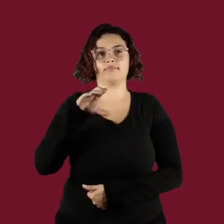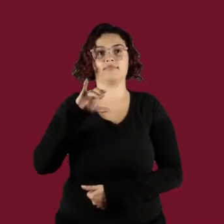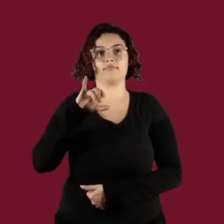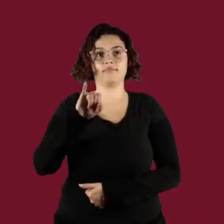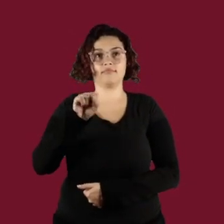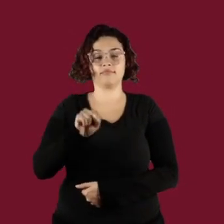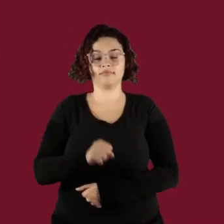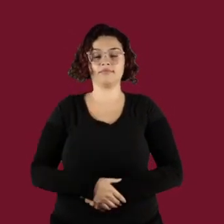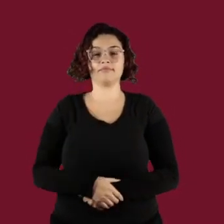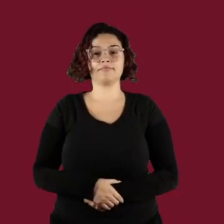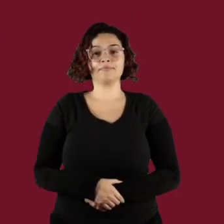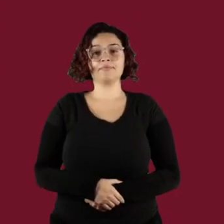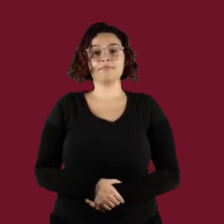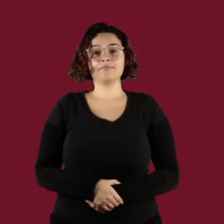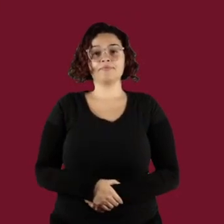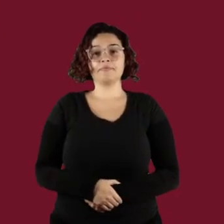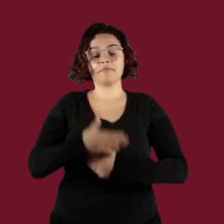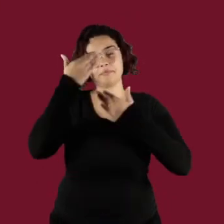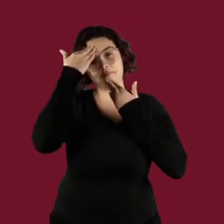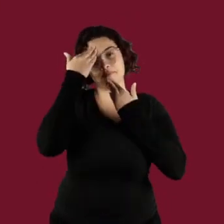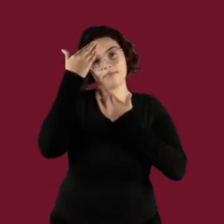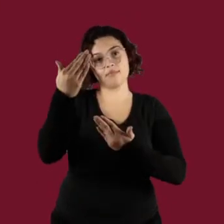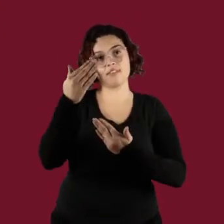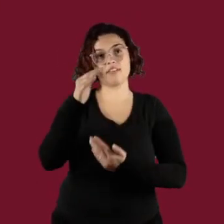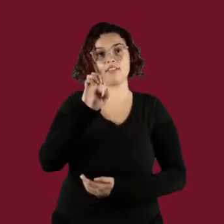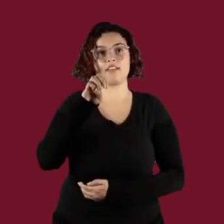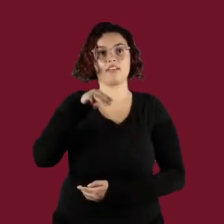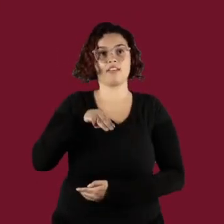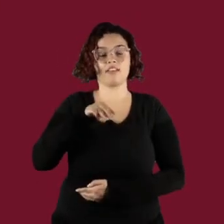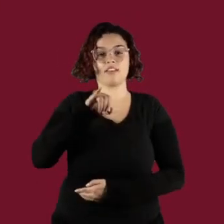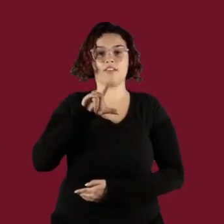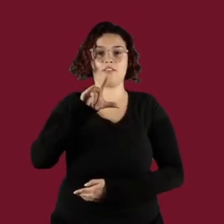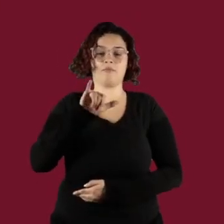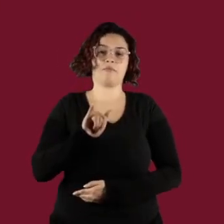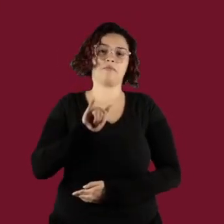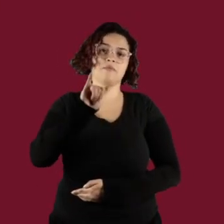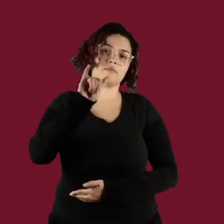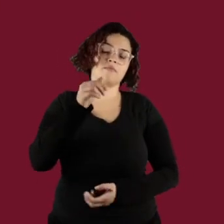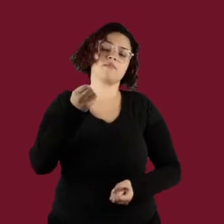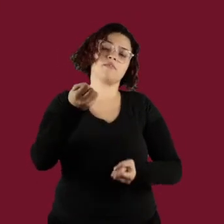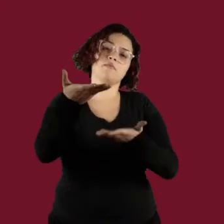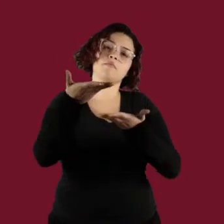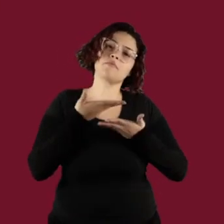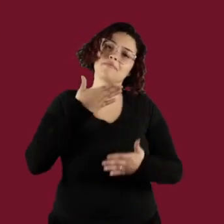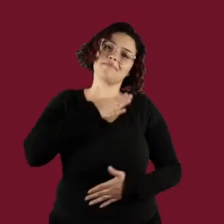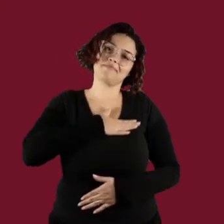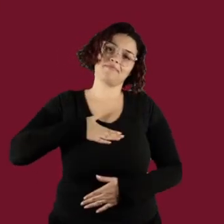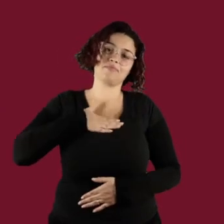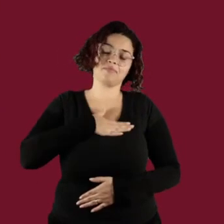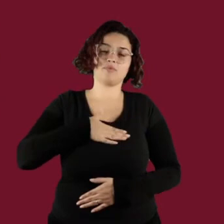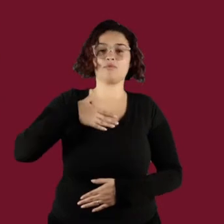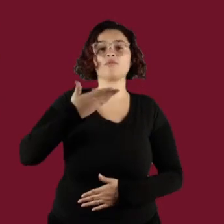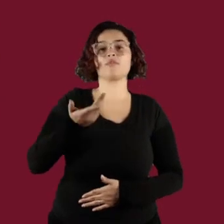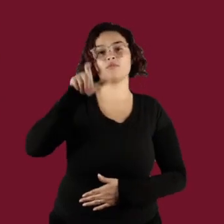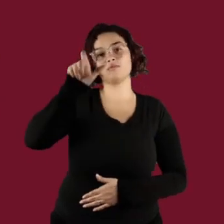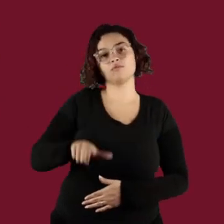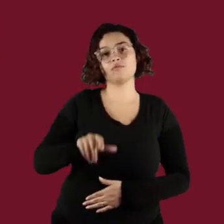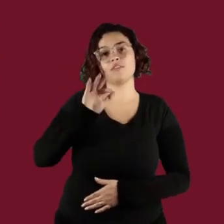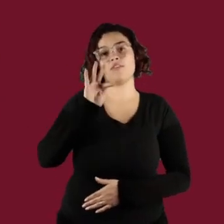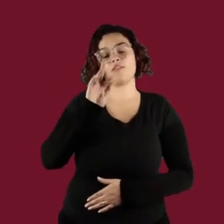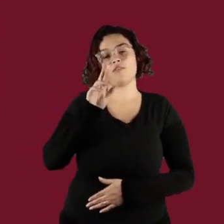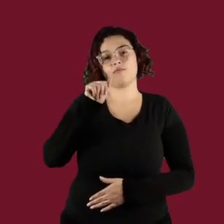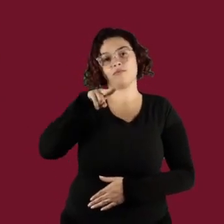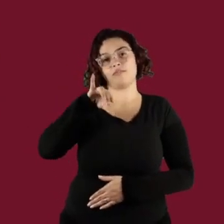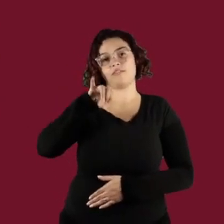Obrigado, Emily. Sejam todas bem-vindas e bem-vindos. Eu sou Francis, eu sou um homem branco,